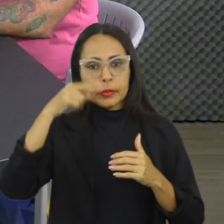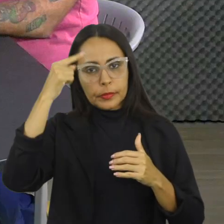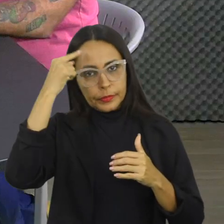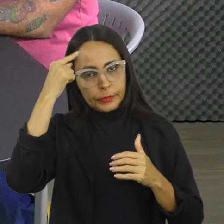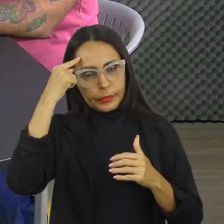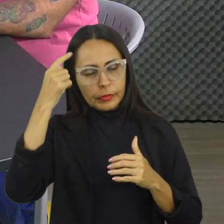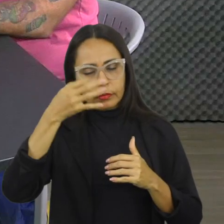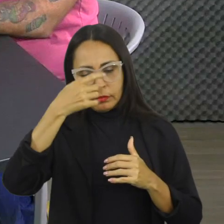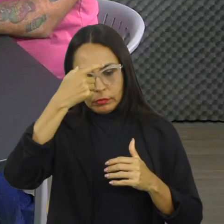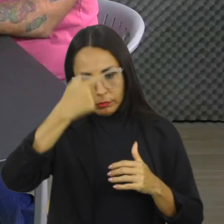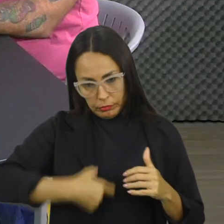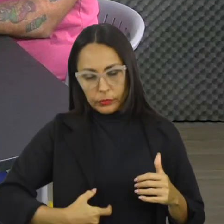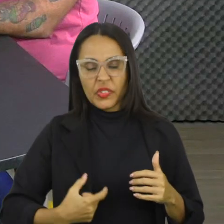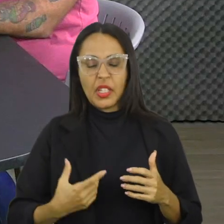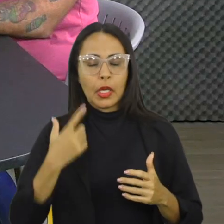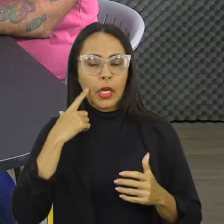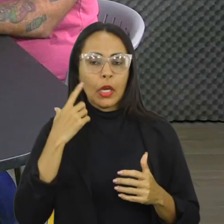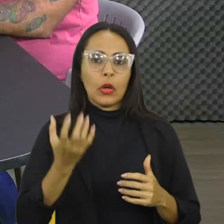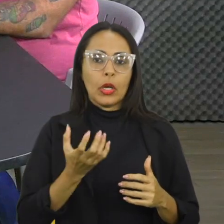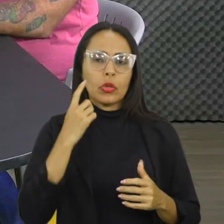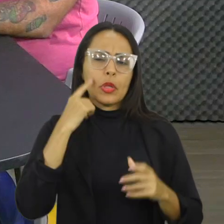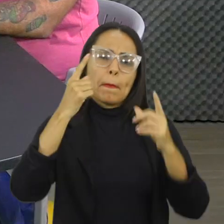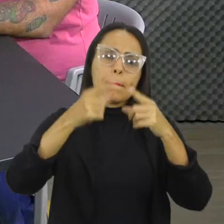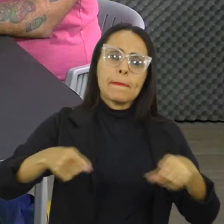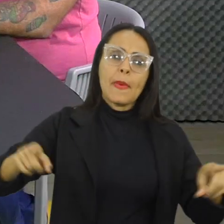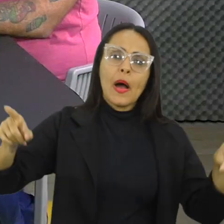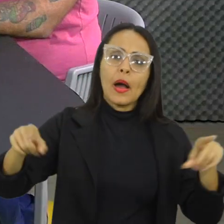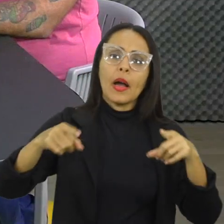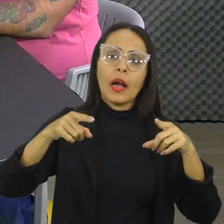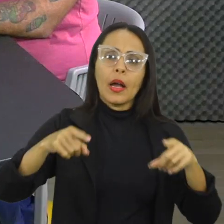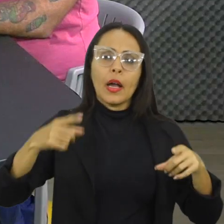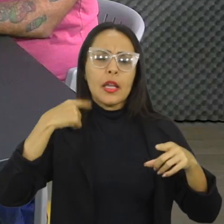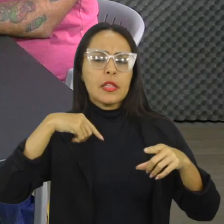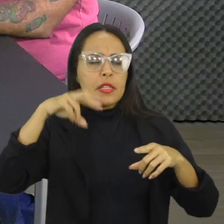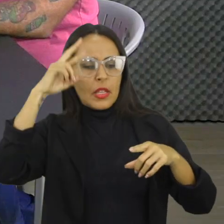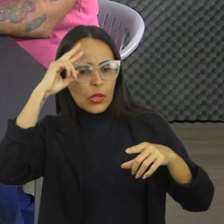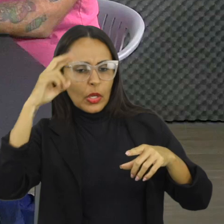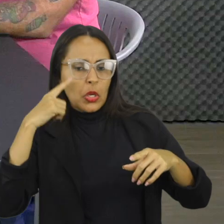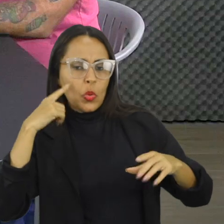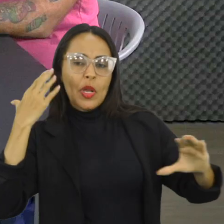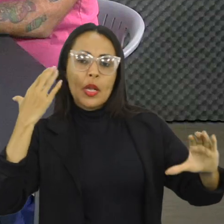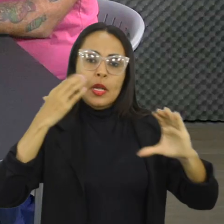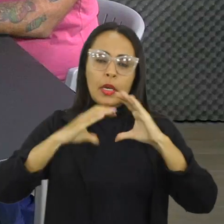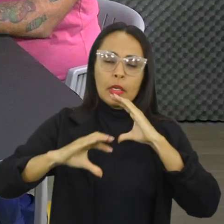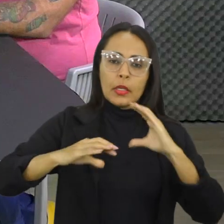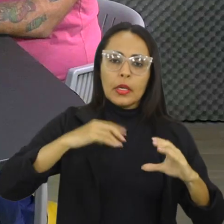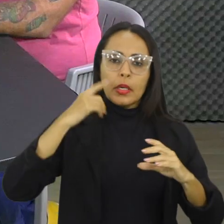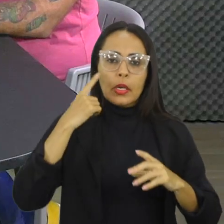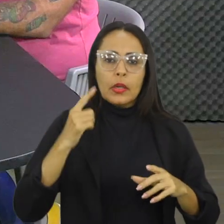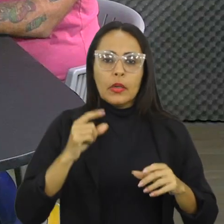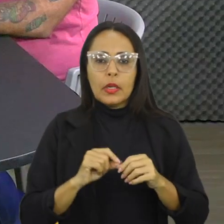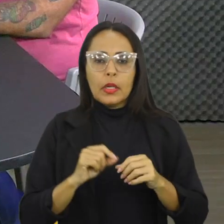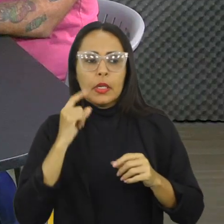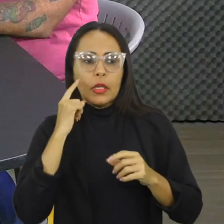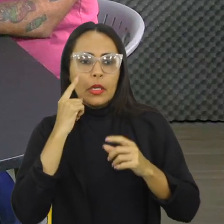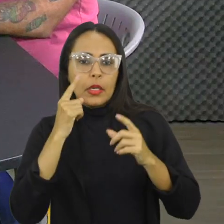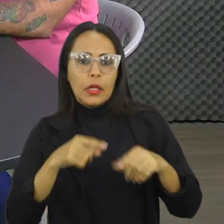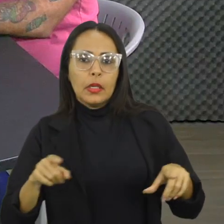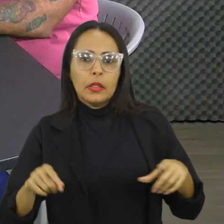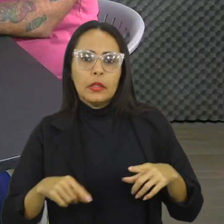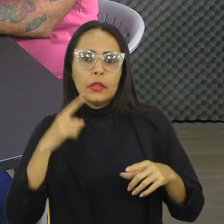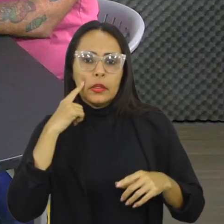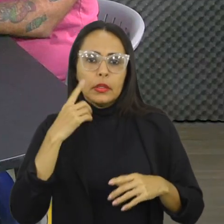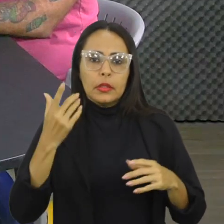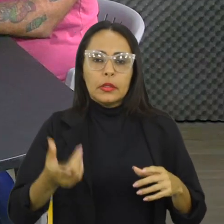em performance. Eu pensei, eu quero ser maestra, eu quero cantar, né? Eu quero fazer música. Eu